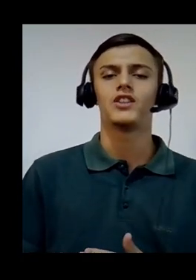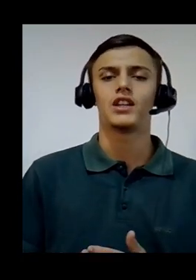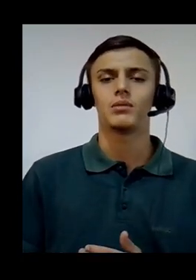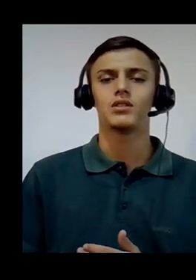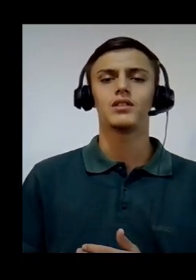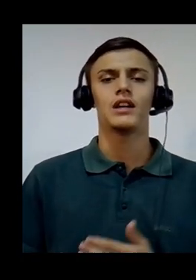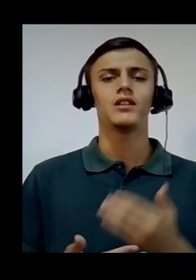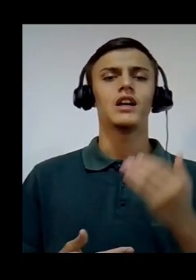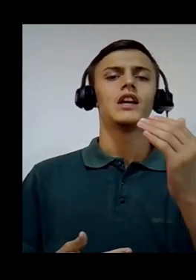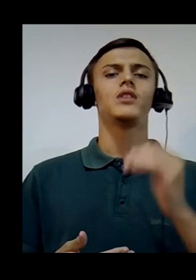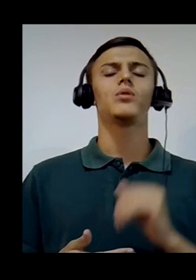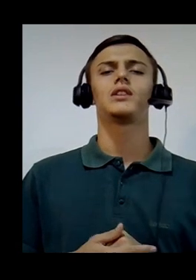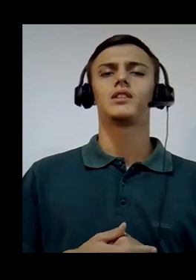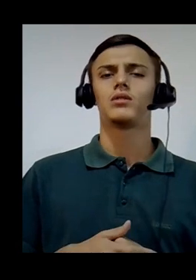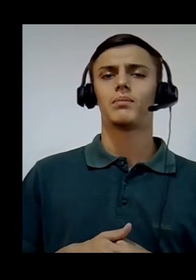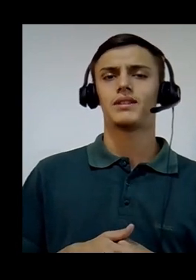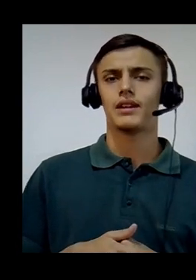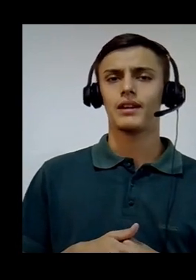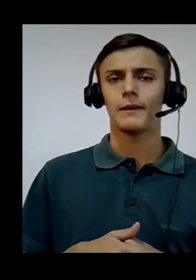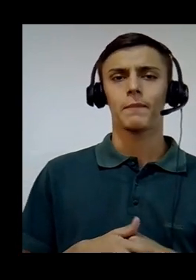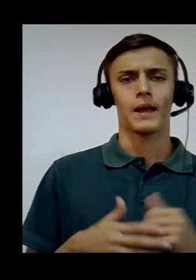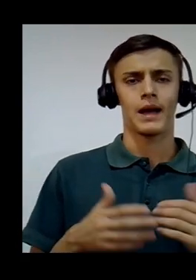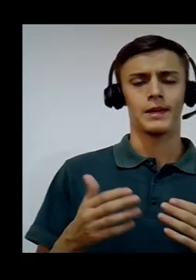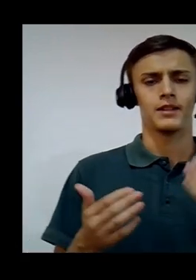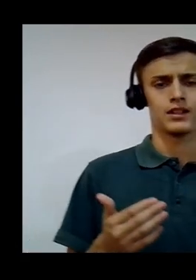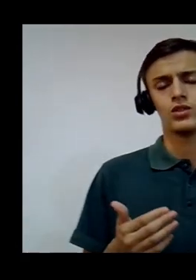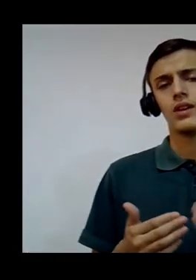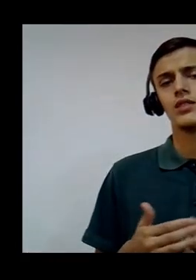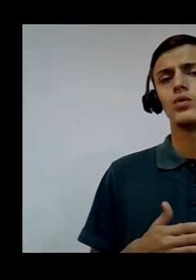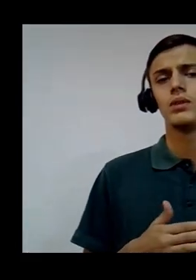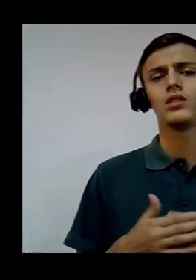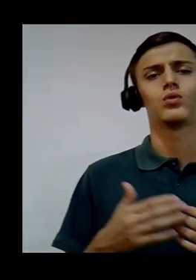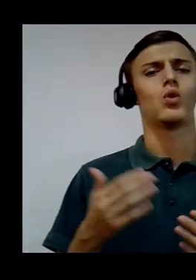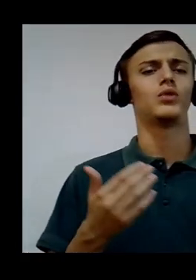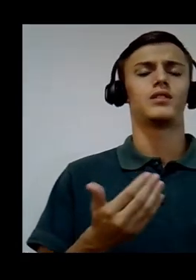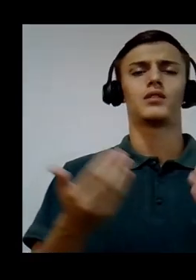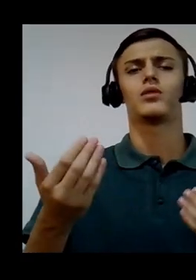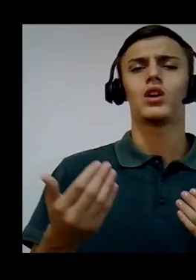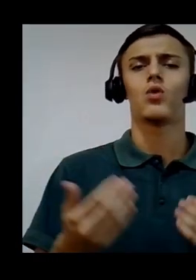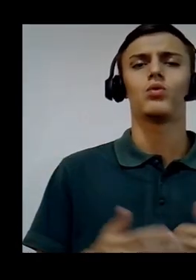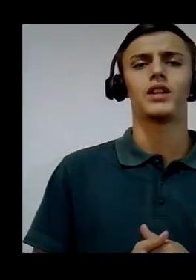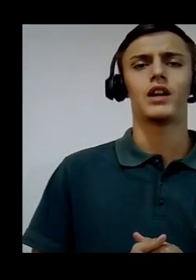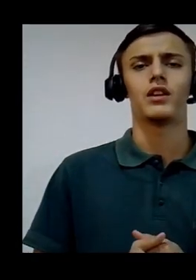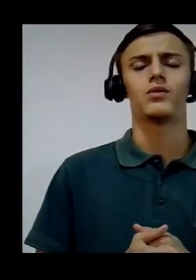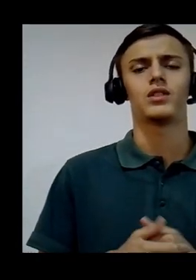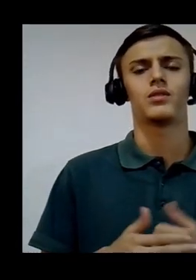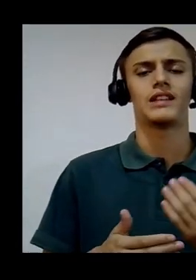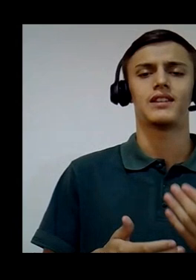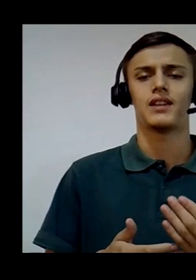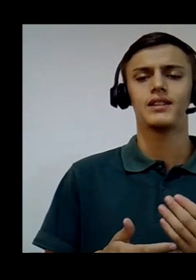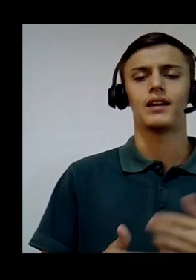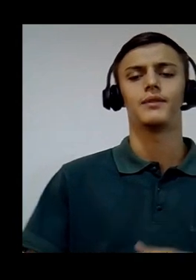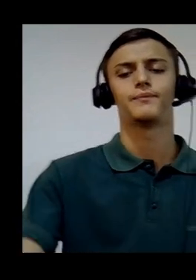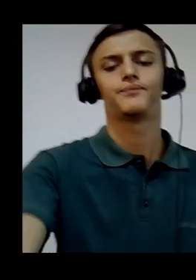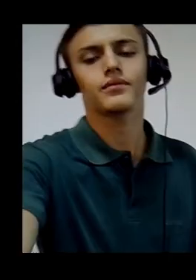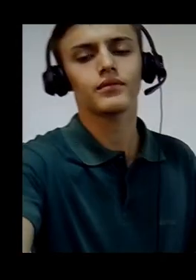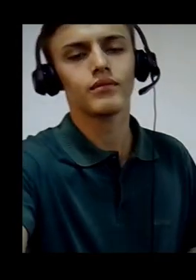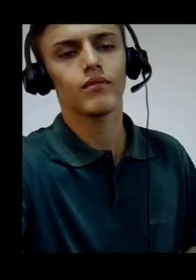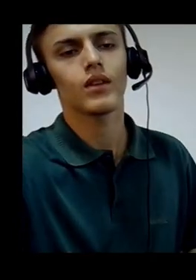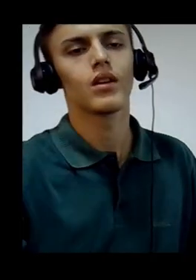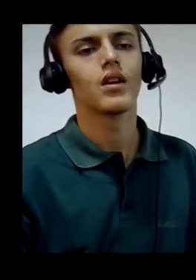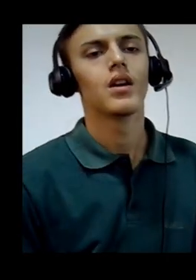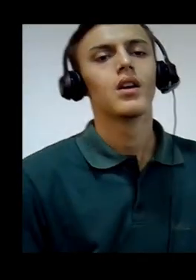e não vai cair diretamente na escada, e nunca tentar ultrapassar ninguém aí que estiver subindo ou descendo no local contrário ali que você vai acessar a escada.